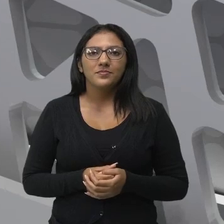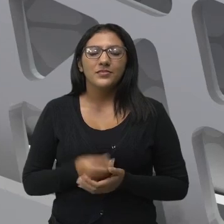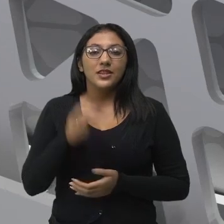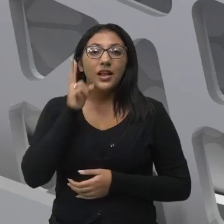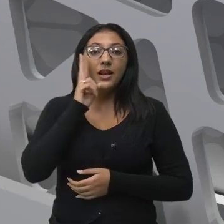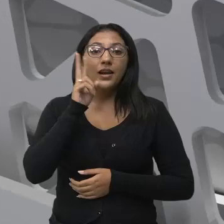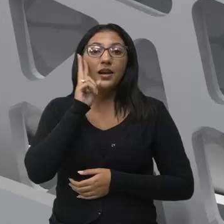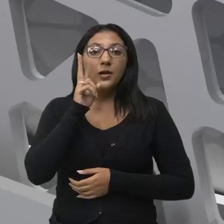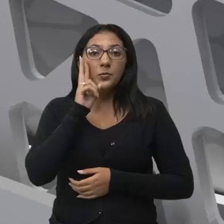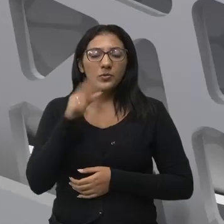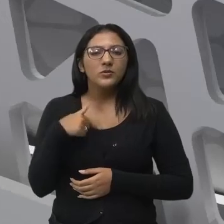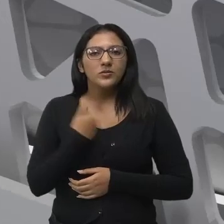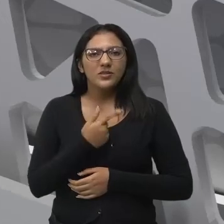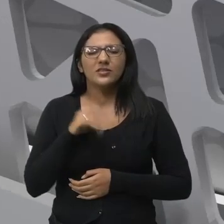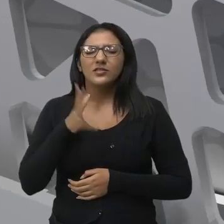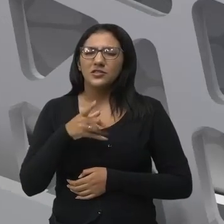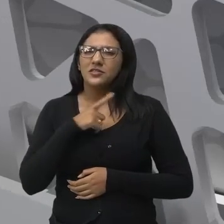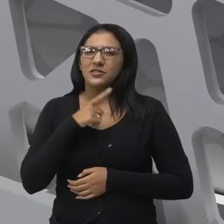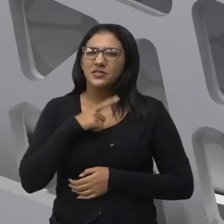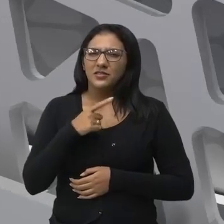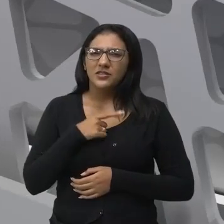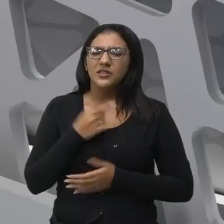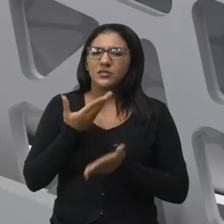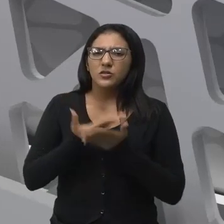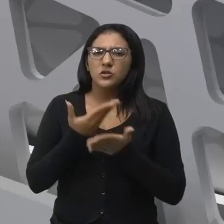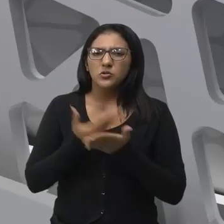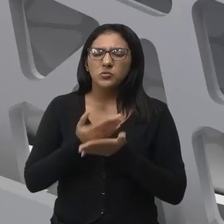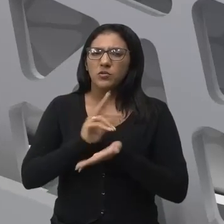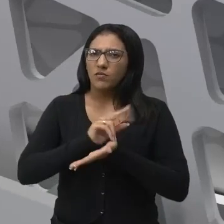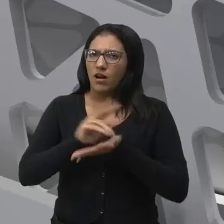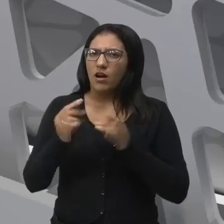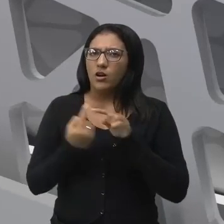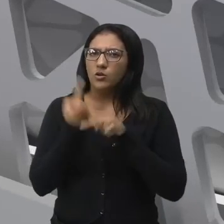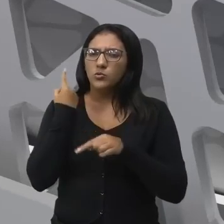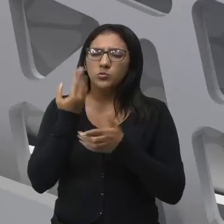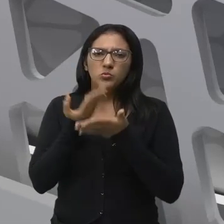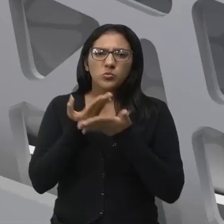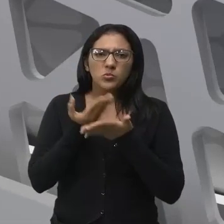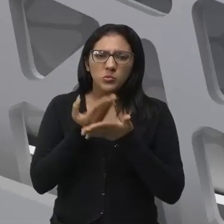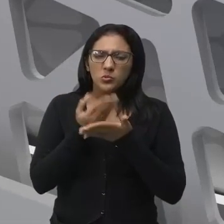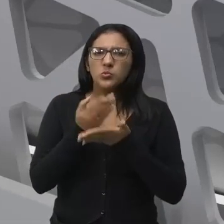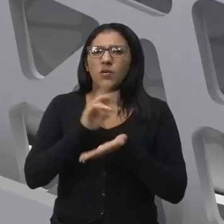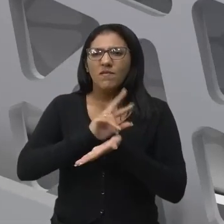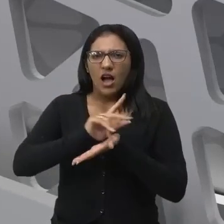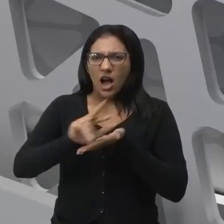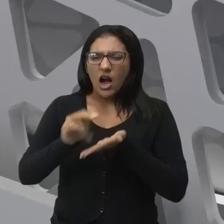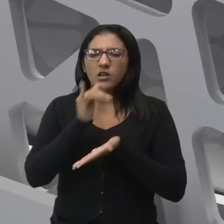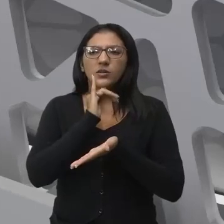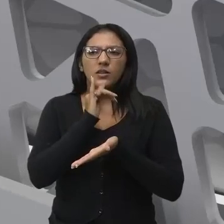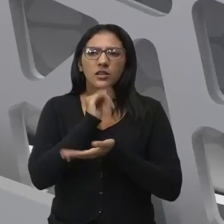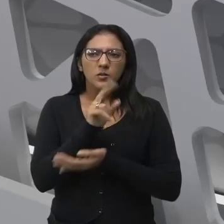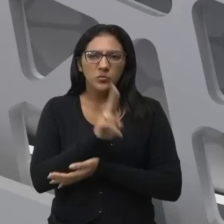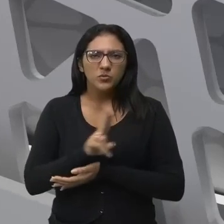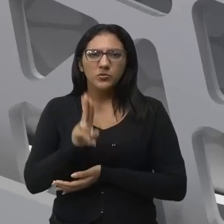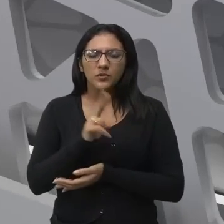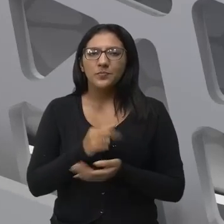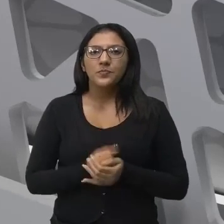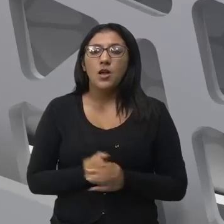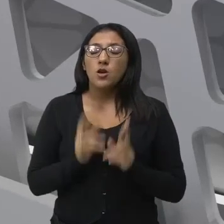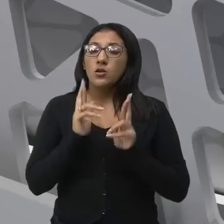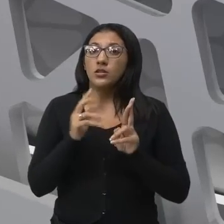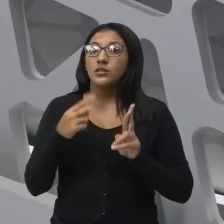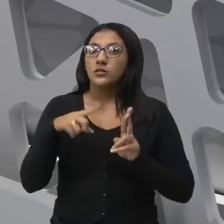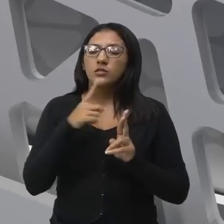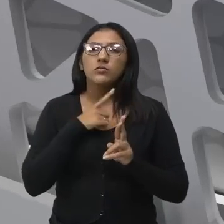Lembrando que nós já trabalhamos esse tema aqui em várias outras aulas, né? Nós já vimos aqui vários exemplos. Eu tenho certeza que você tem